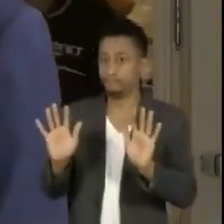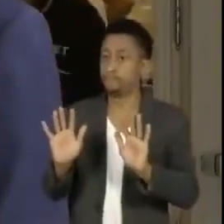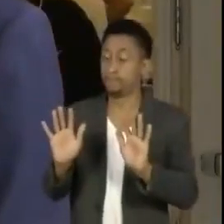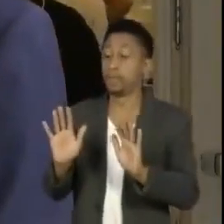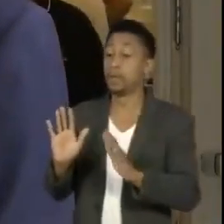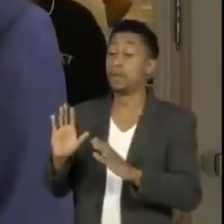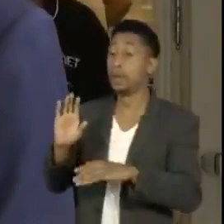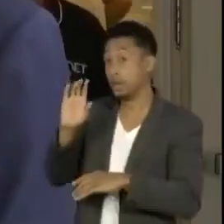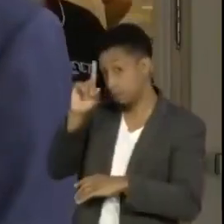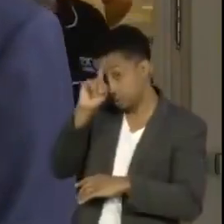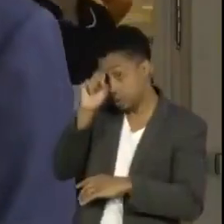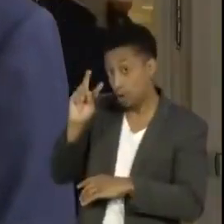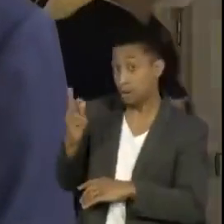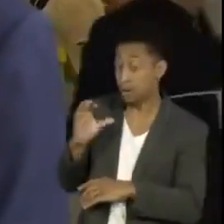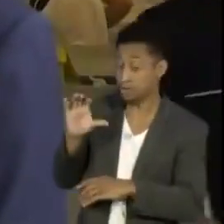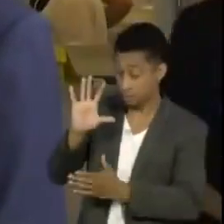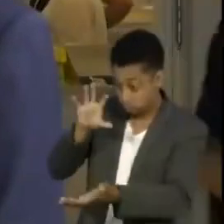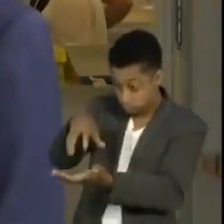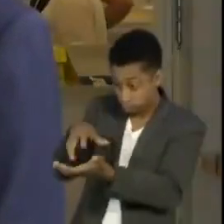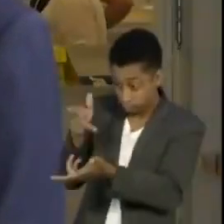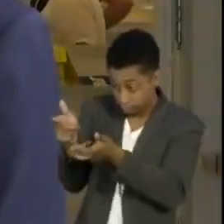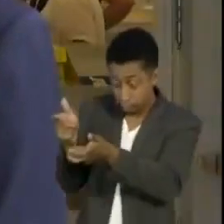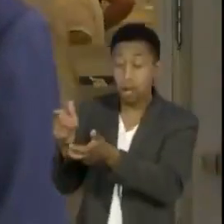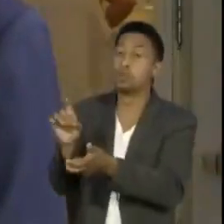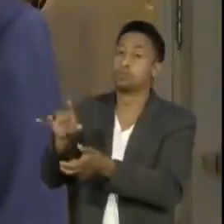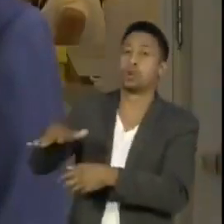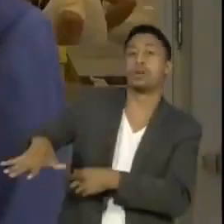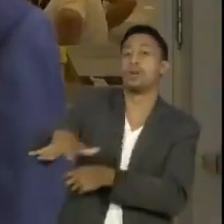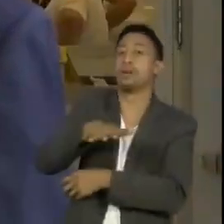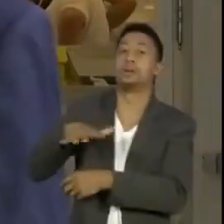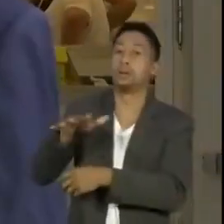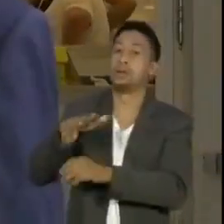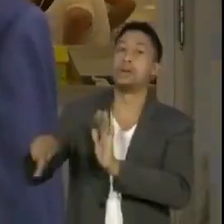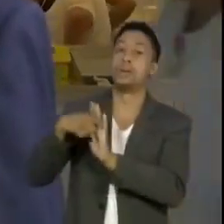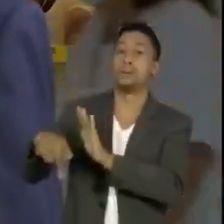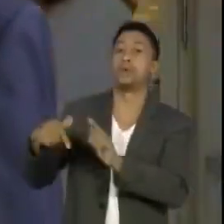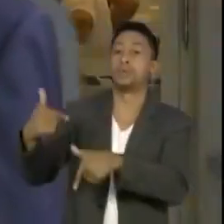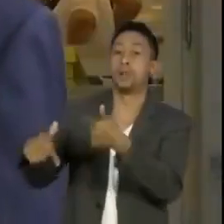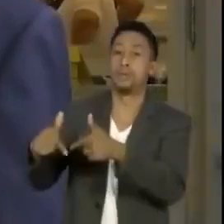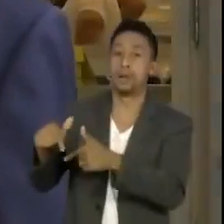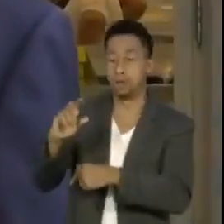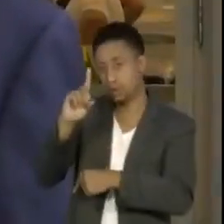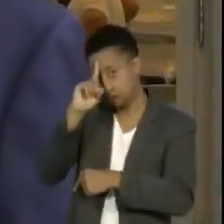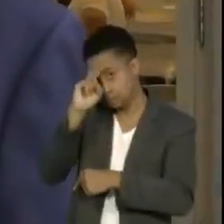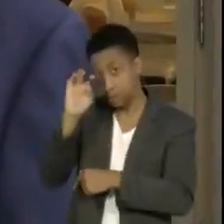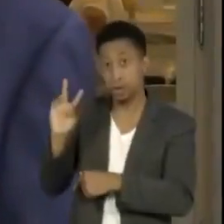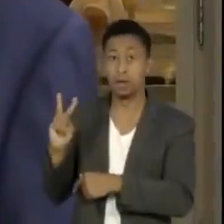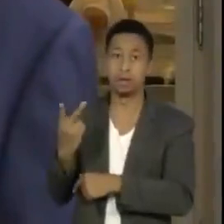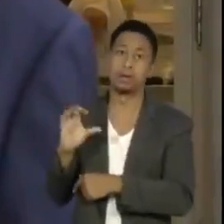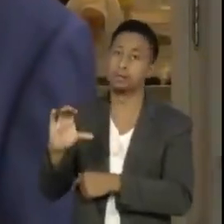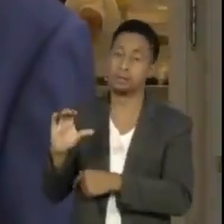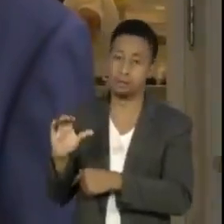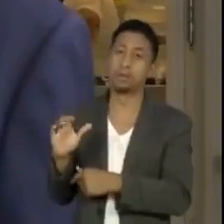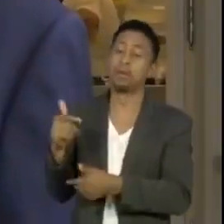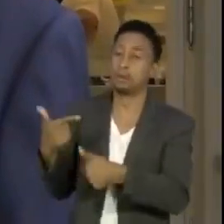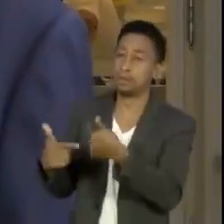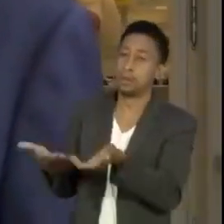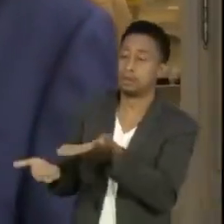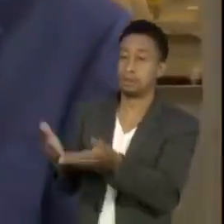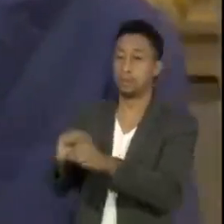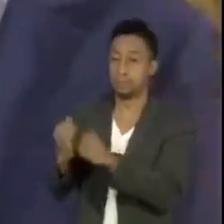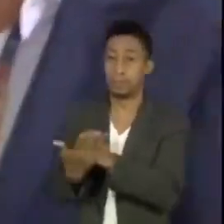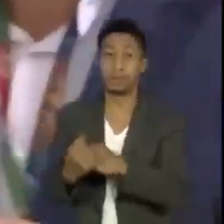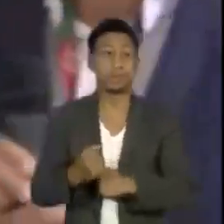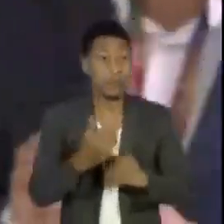do Hospital das Clínicas que estão, os profissionais que estão atuando na linha direta do combate ao Covid-19. Legal, muito obrigada pelas